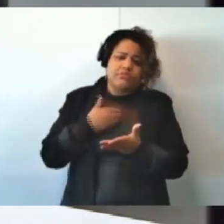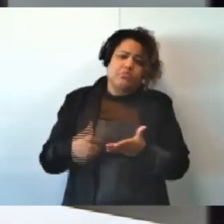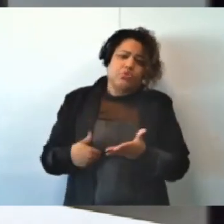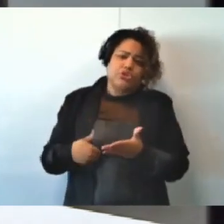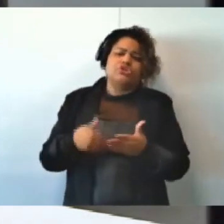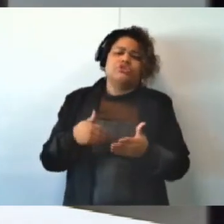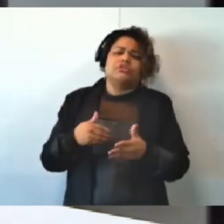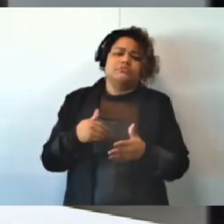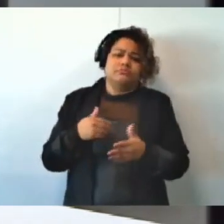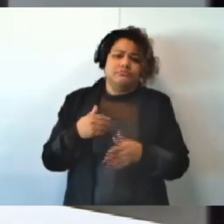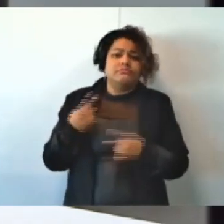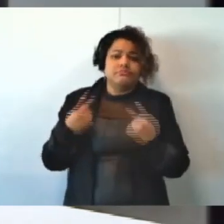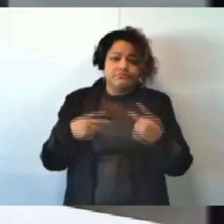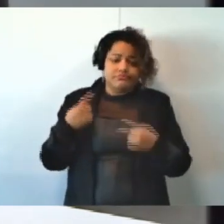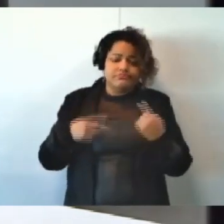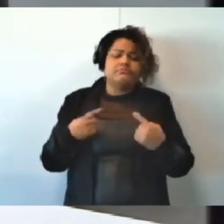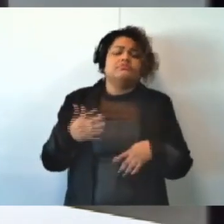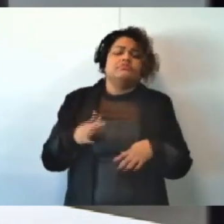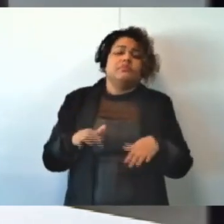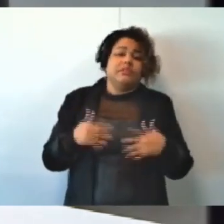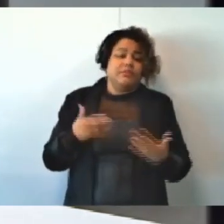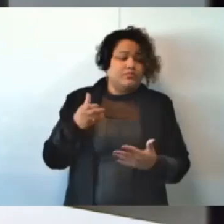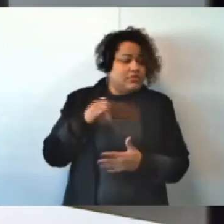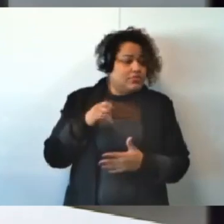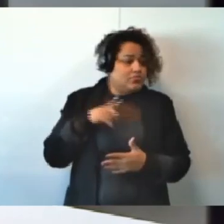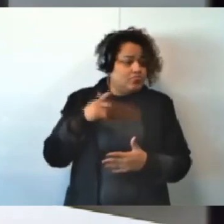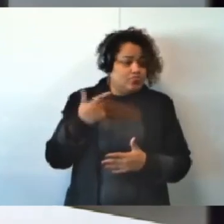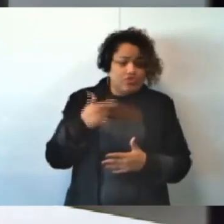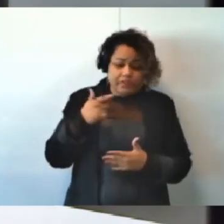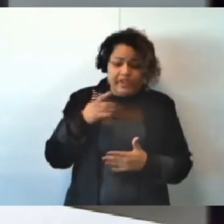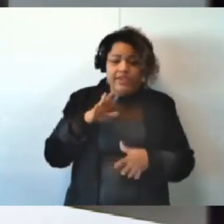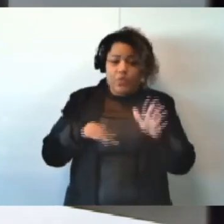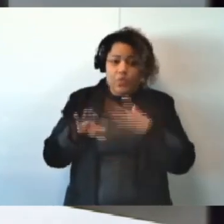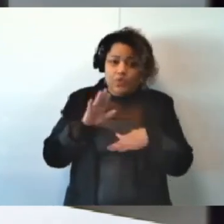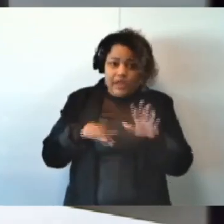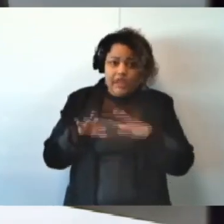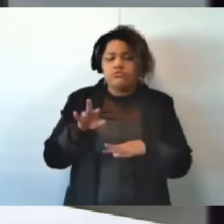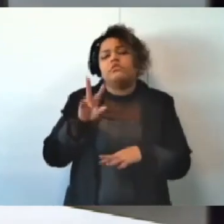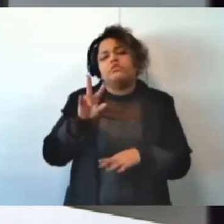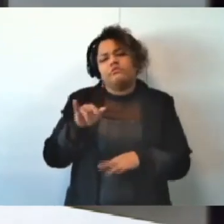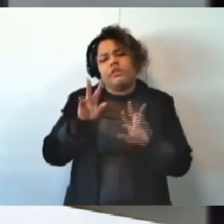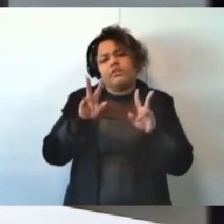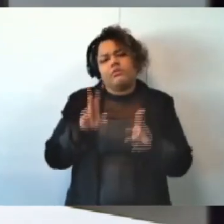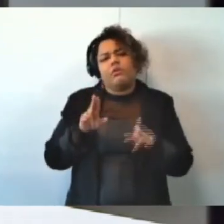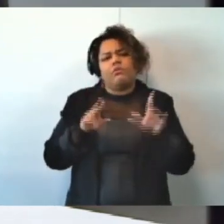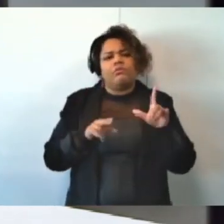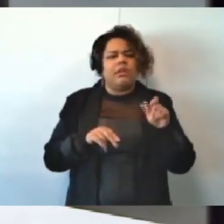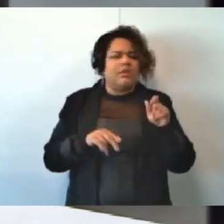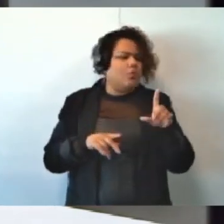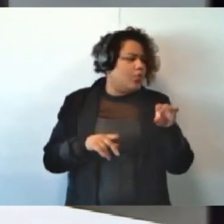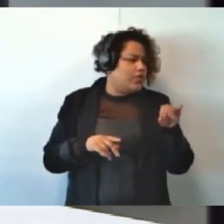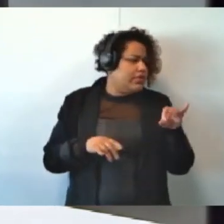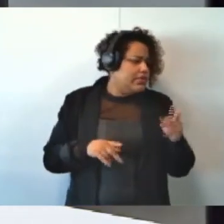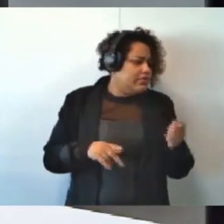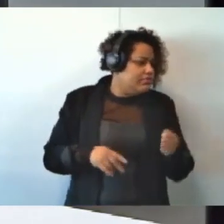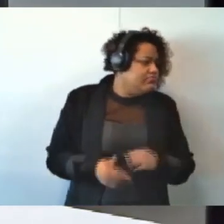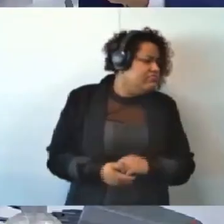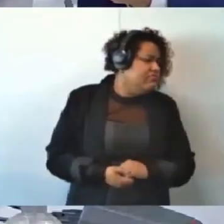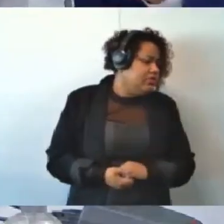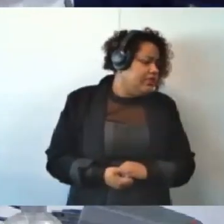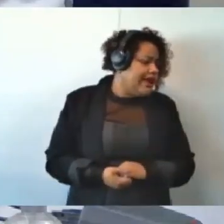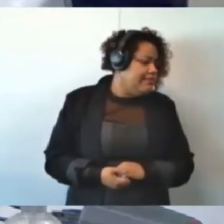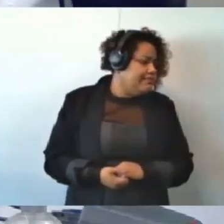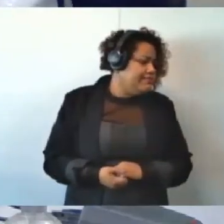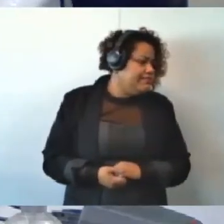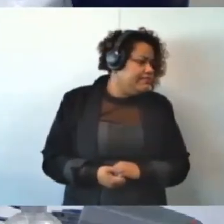olhar cuidadoso, vai ser uma nova lagoinha que a gente vai ter ali nessa região. É um prato cheio. Obrigado. Vereador, eu